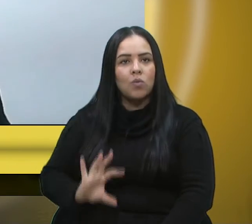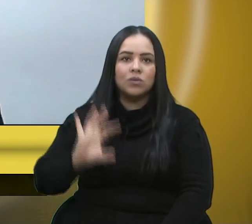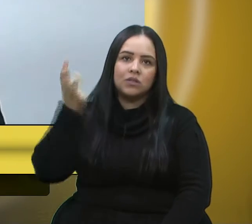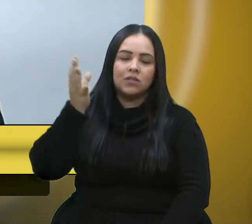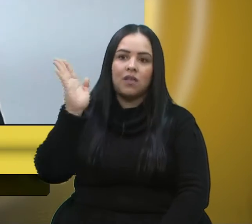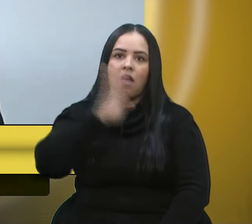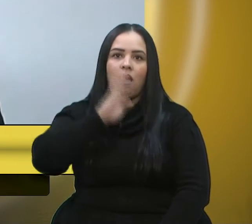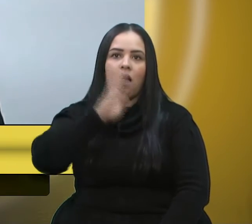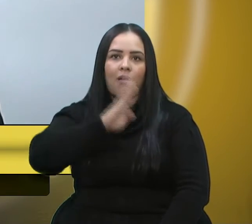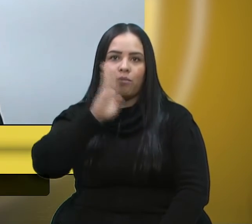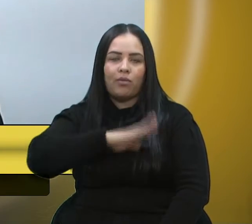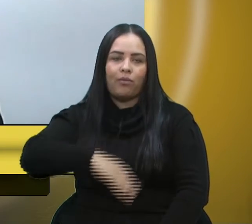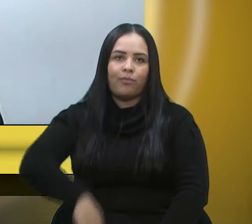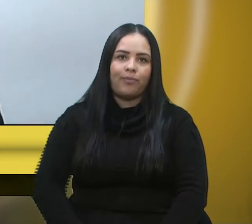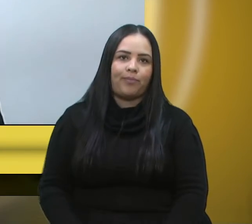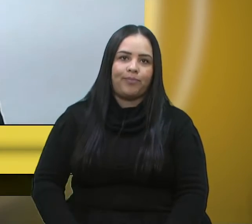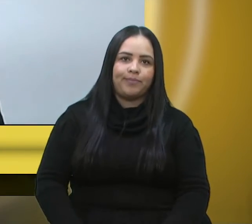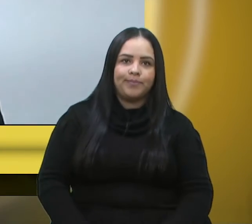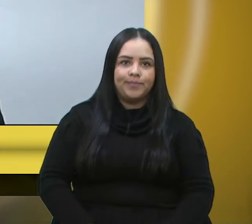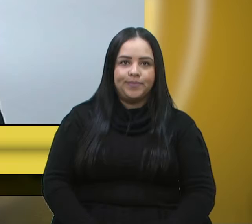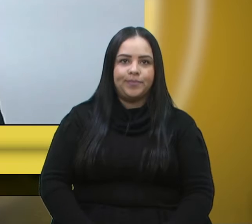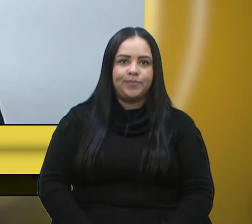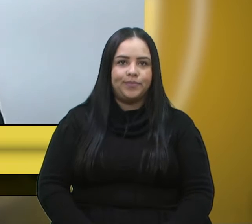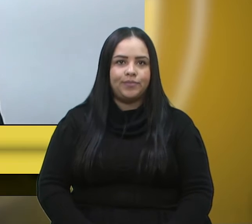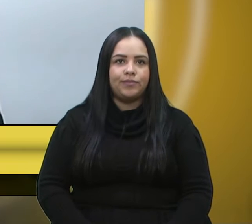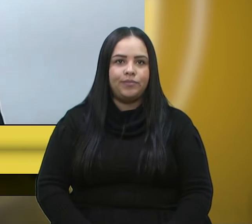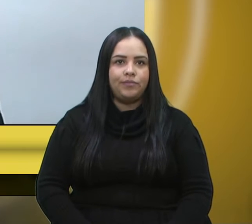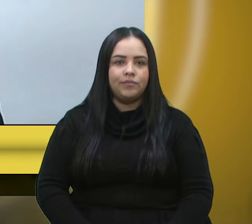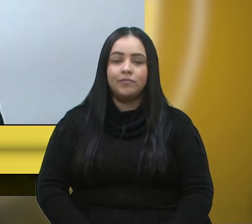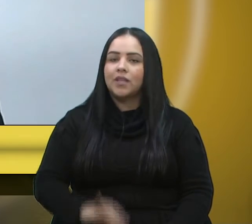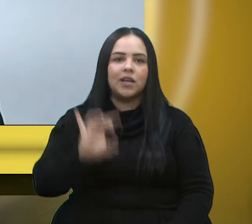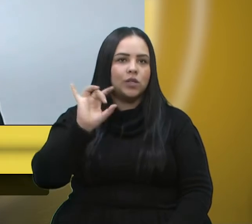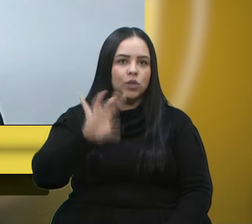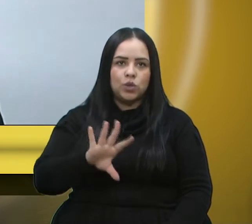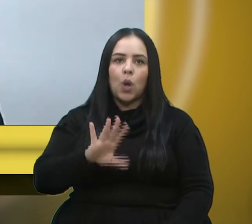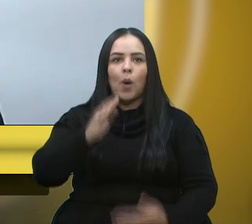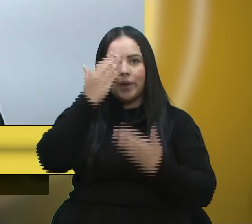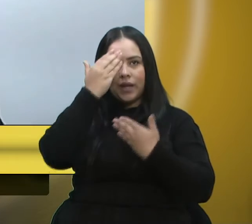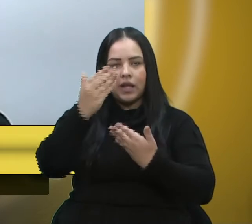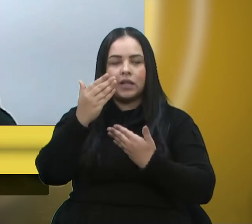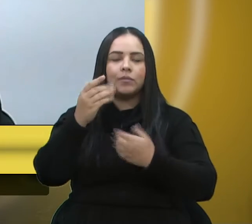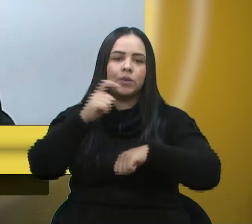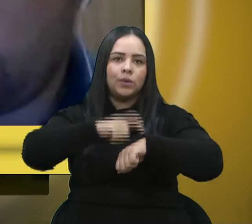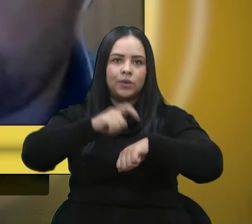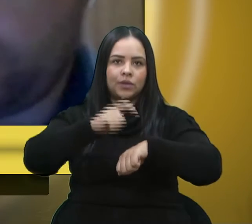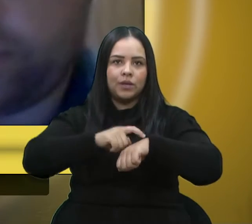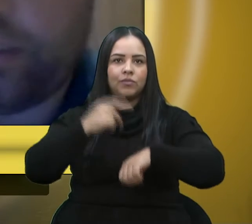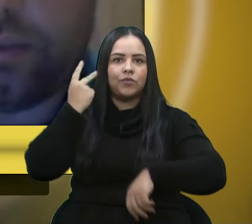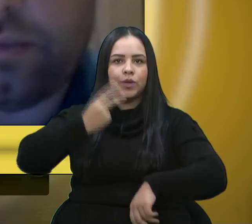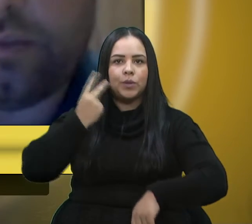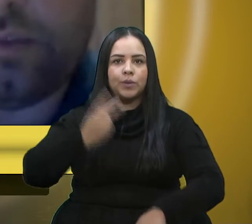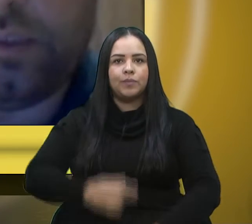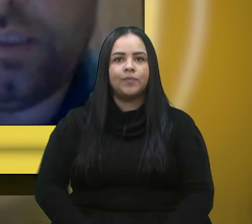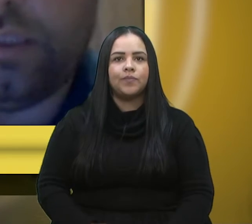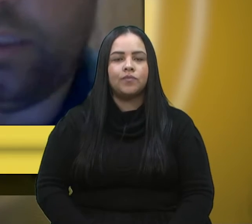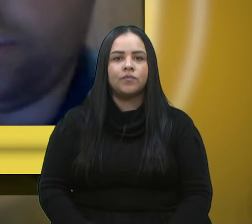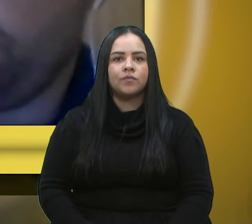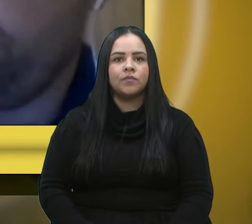mais brevemente possível. É isso, obrigado pela parte. Obrigado, uma parte, vereador.